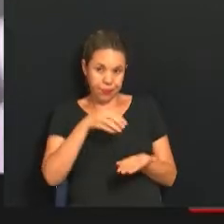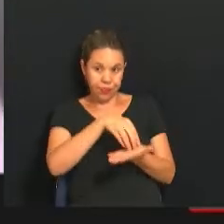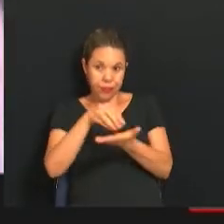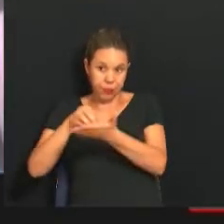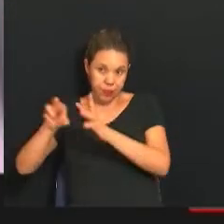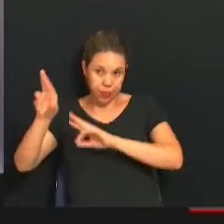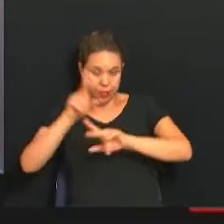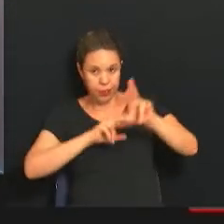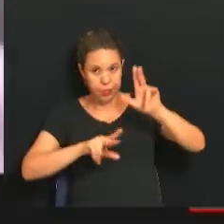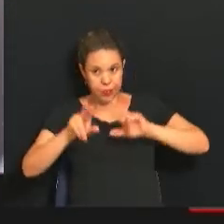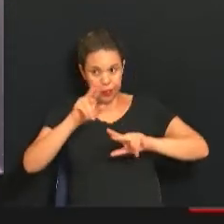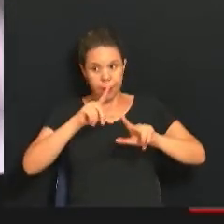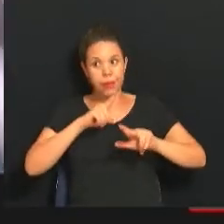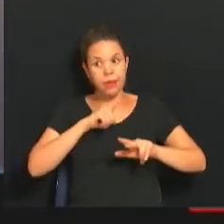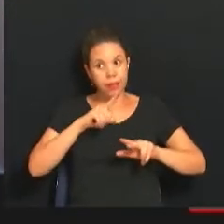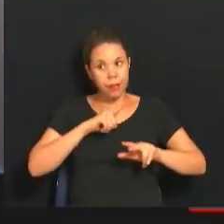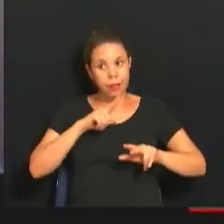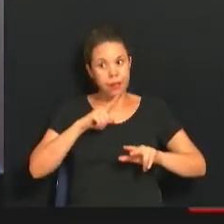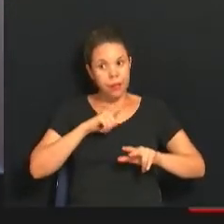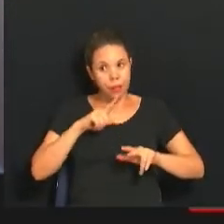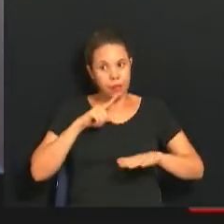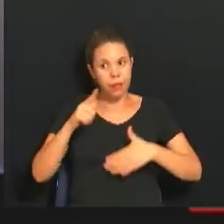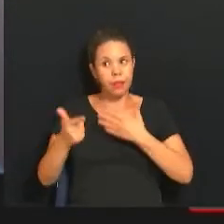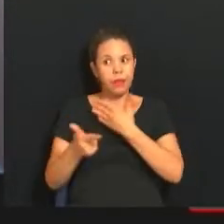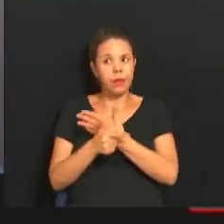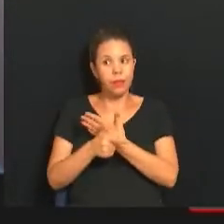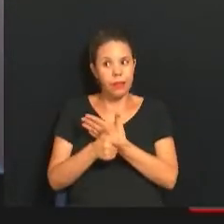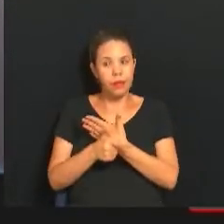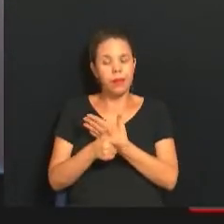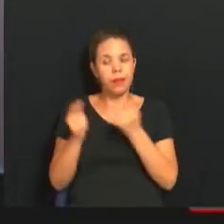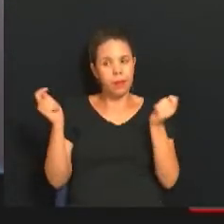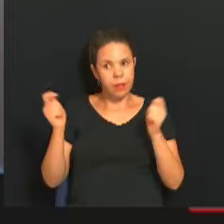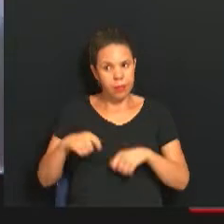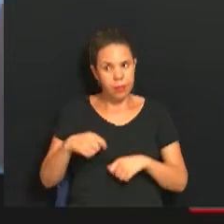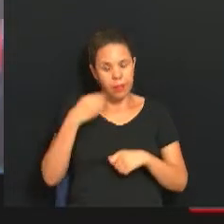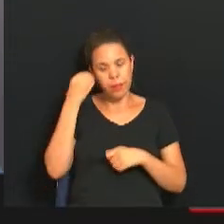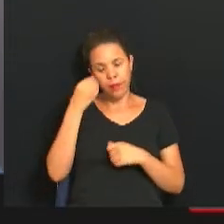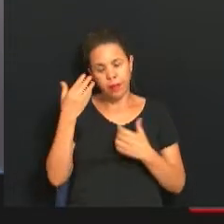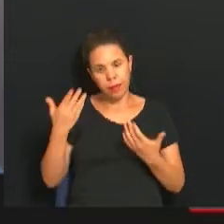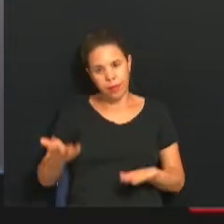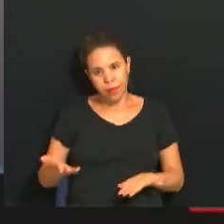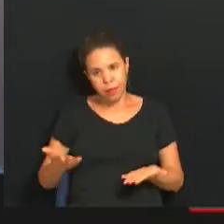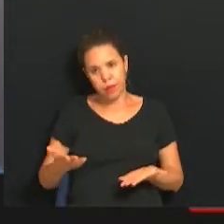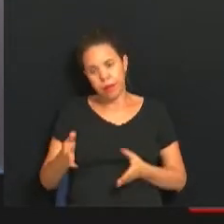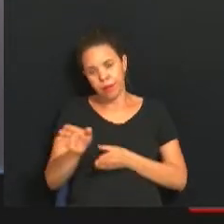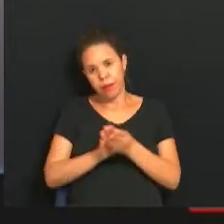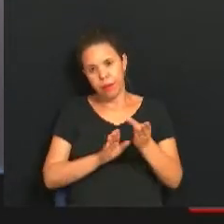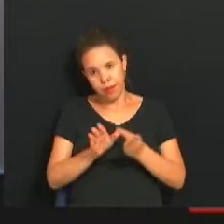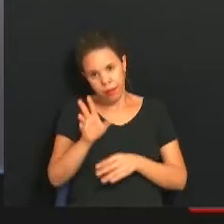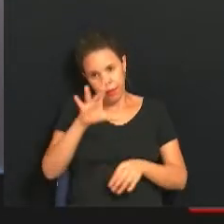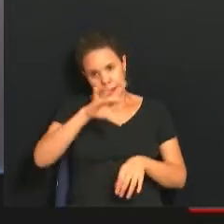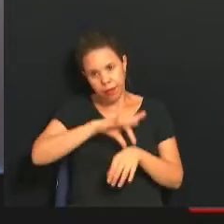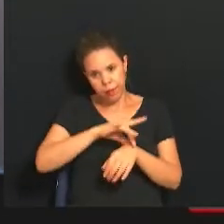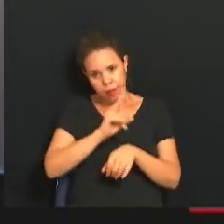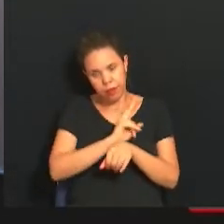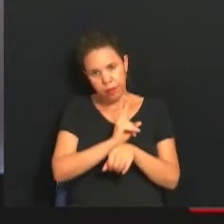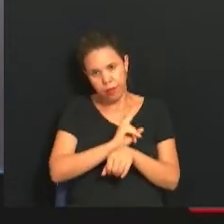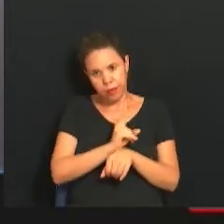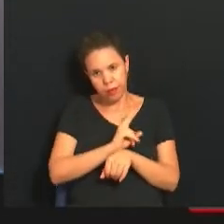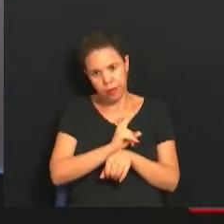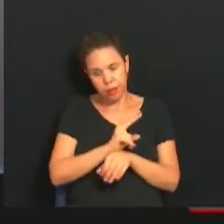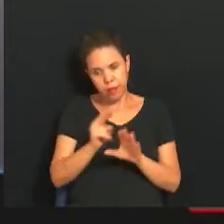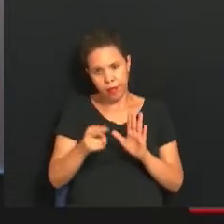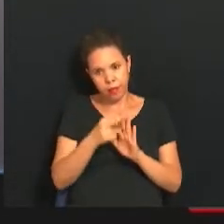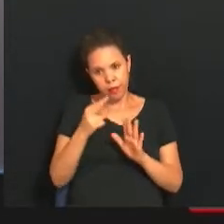diferentes órgãos têm diferentes funções e diferentes capacidades. O Conselho de Segurança, ele pode as resoluções que